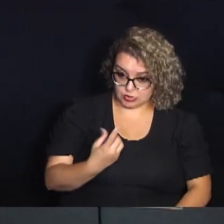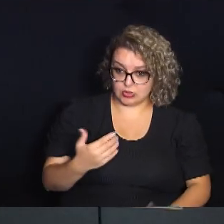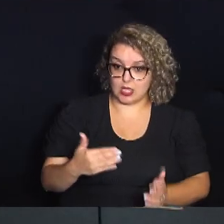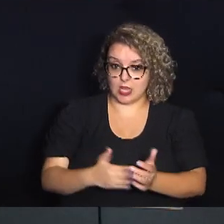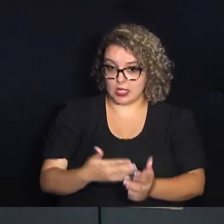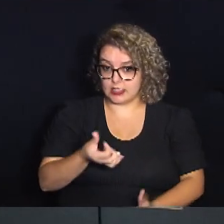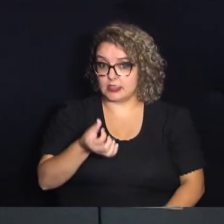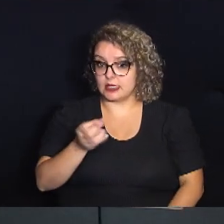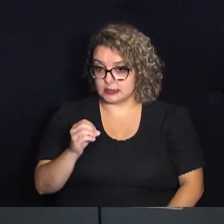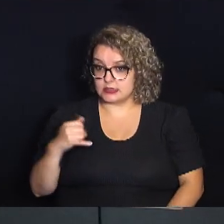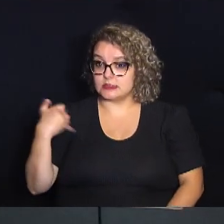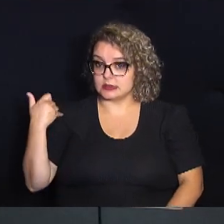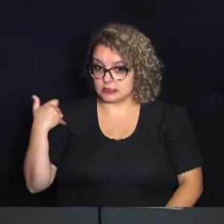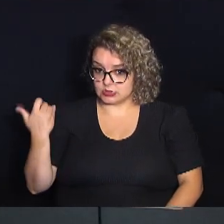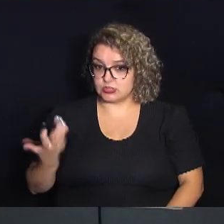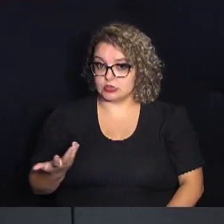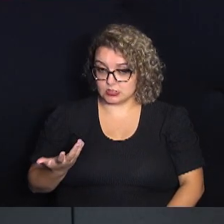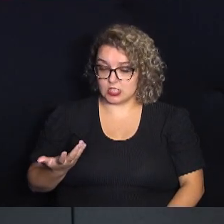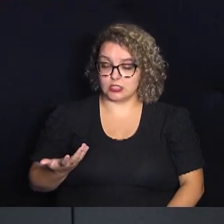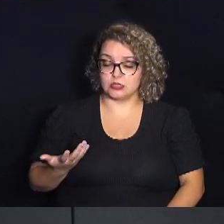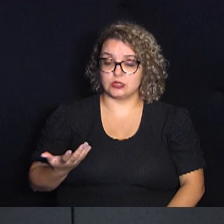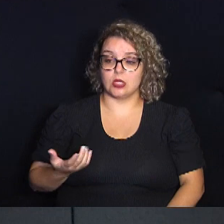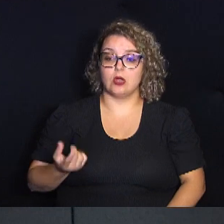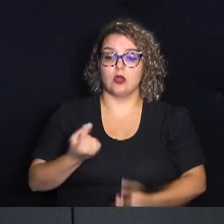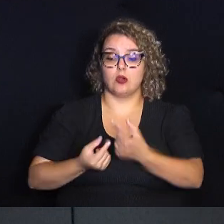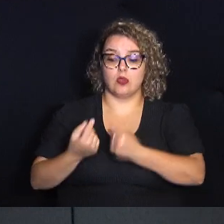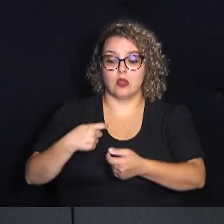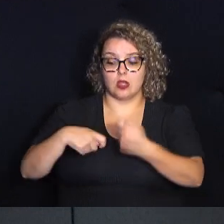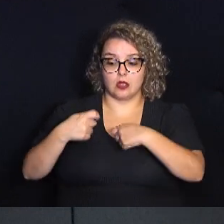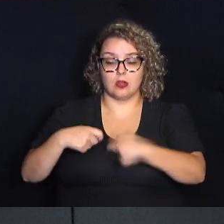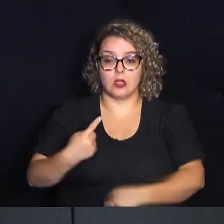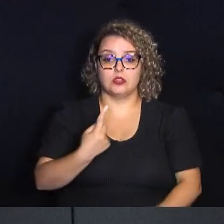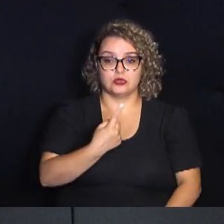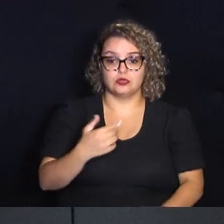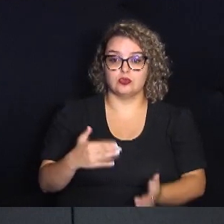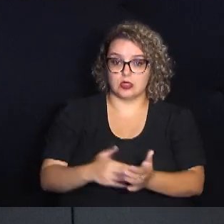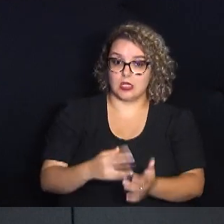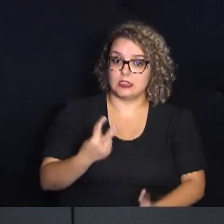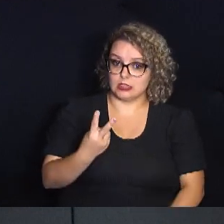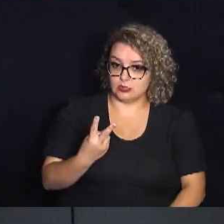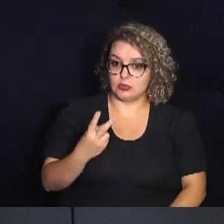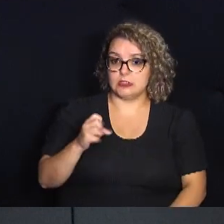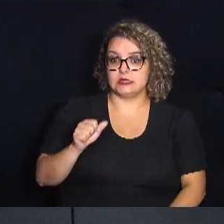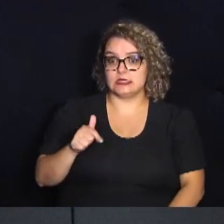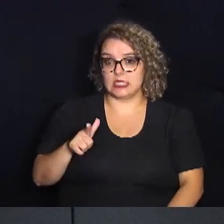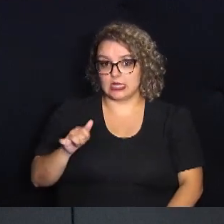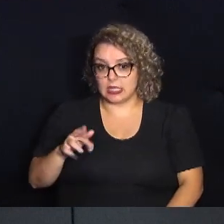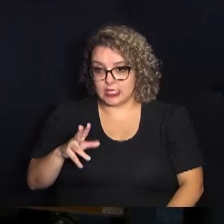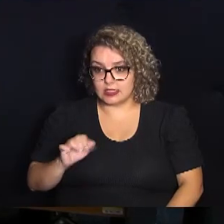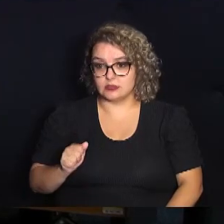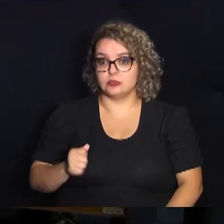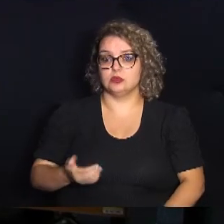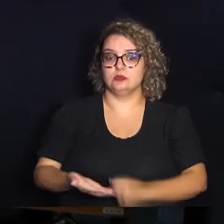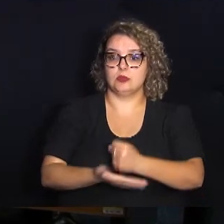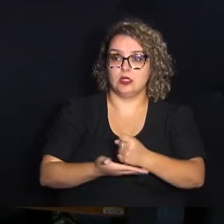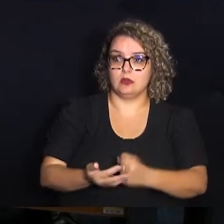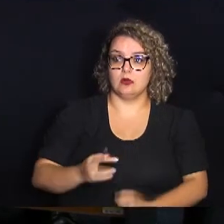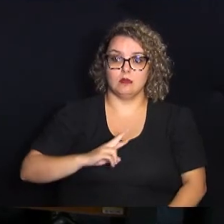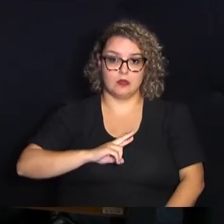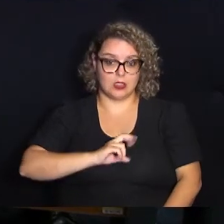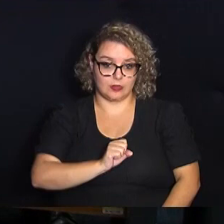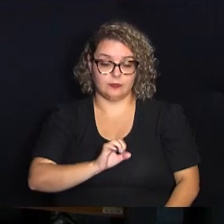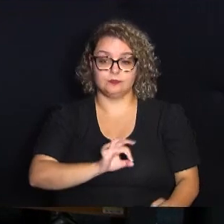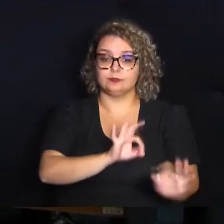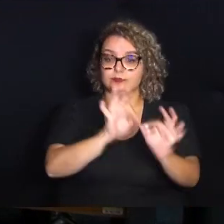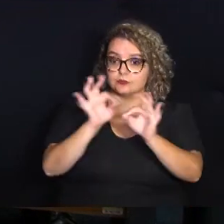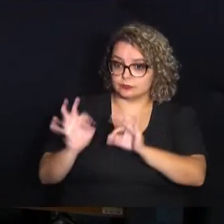31 A 60 anos com a faixa de renda entre um a dois salários mínimos para o Rossini o